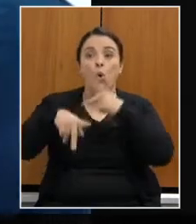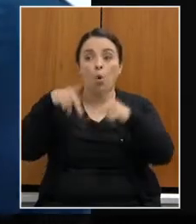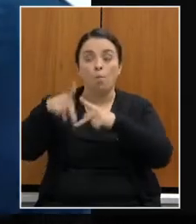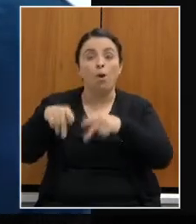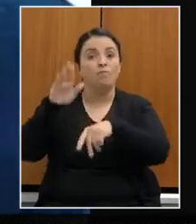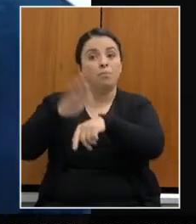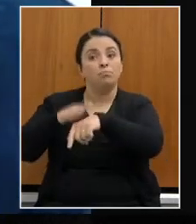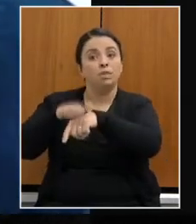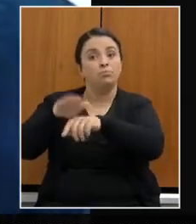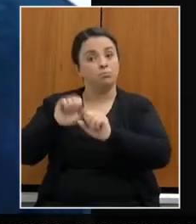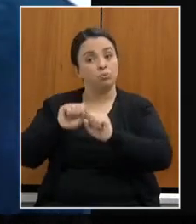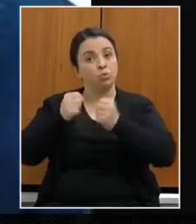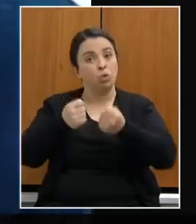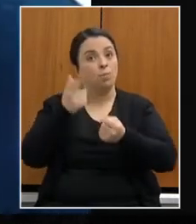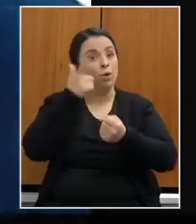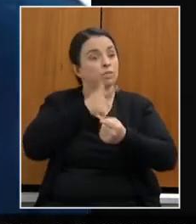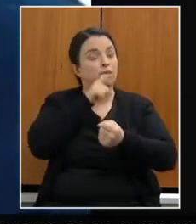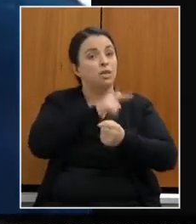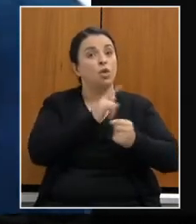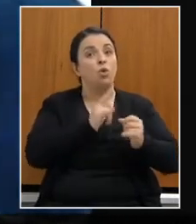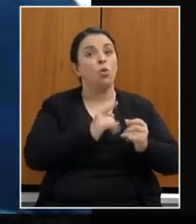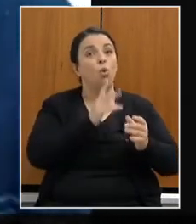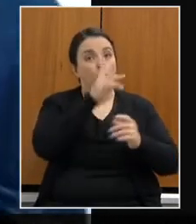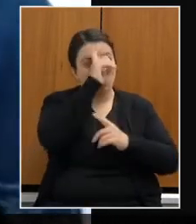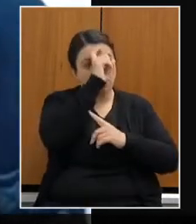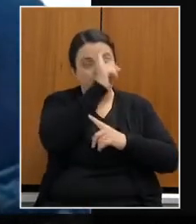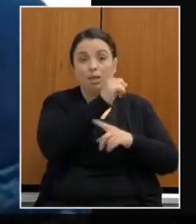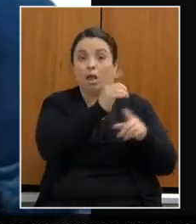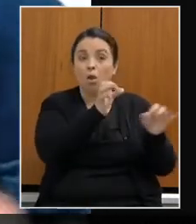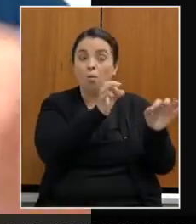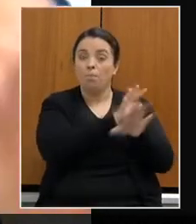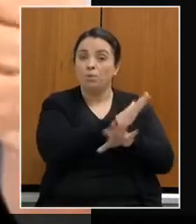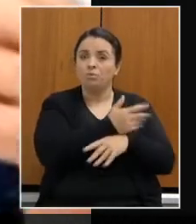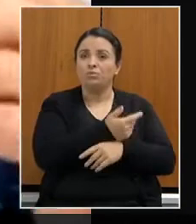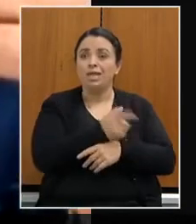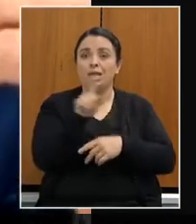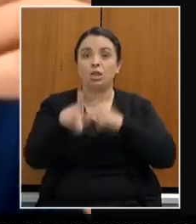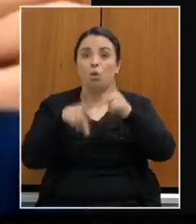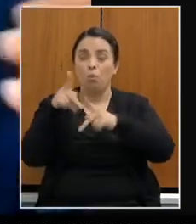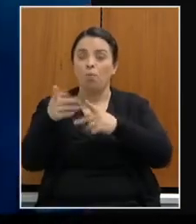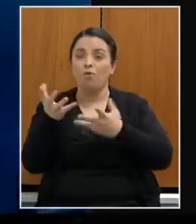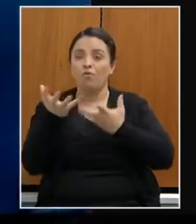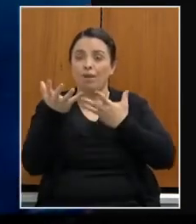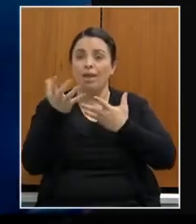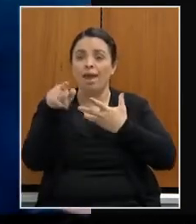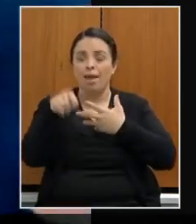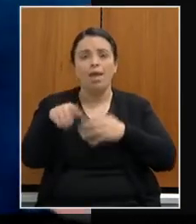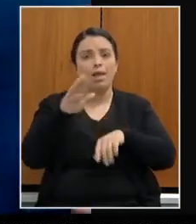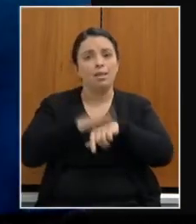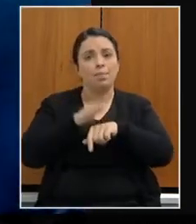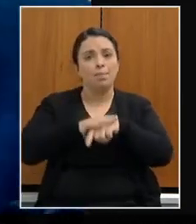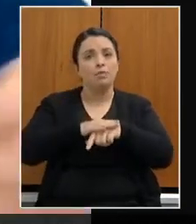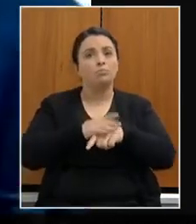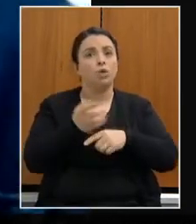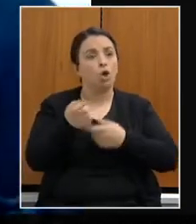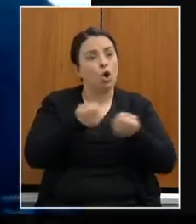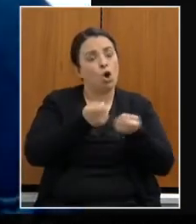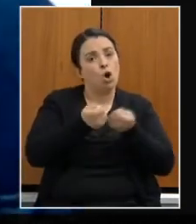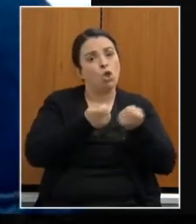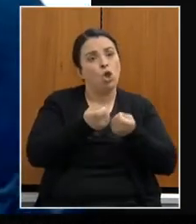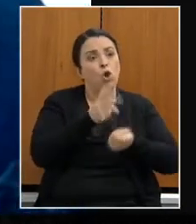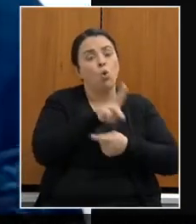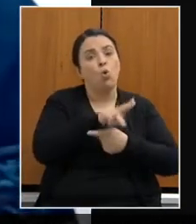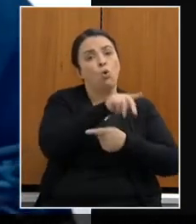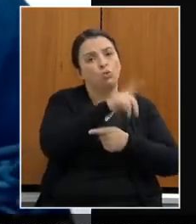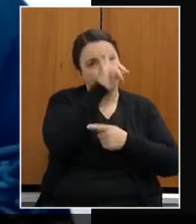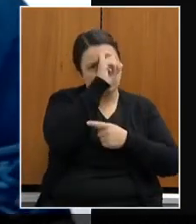hospital então ele se sente dono e gostaria que não fosse feito o primeiro impacto primeiro eu acho que o